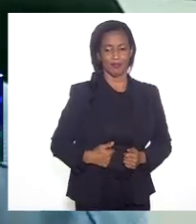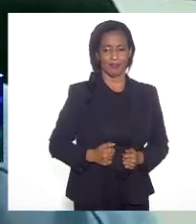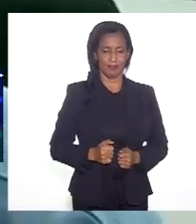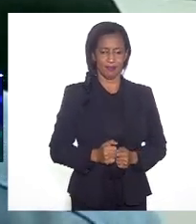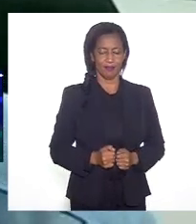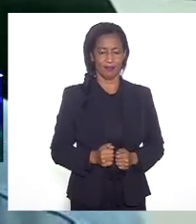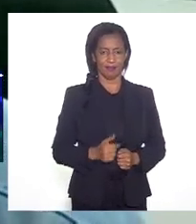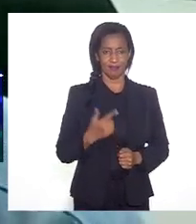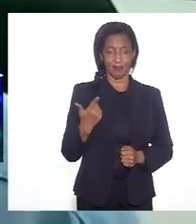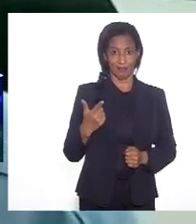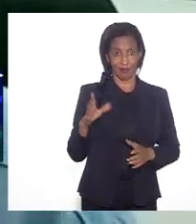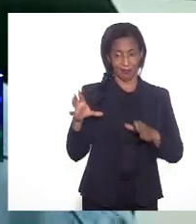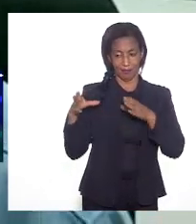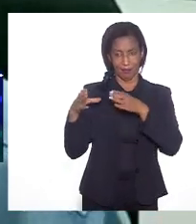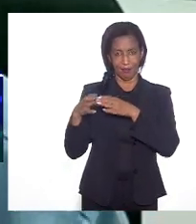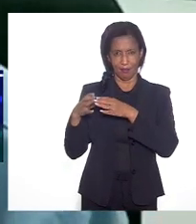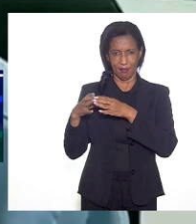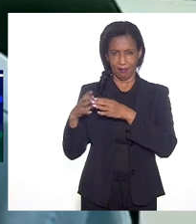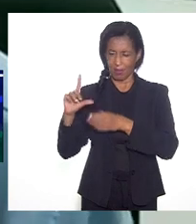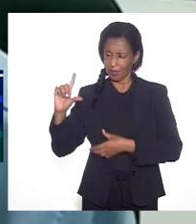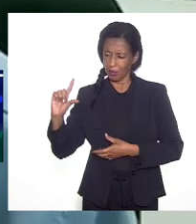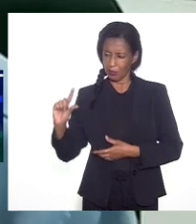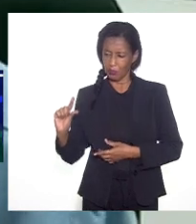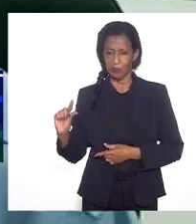As minorias